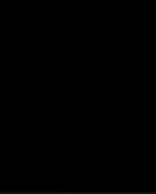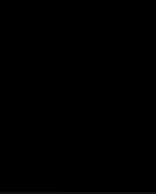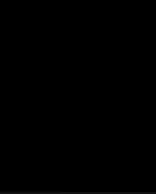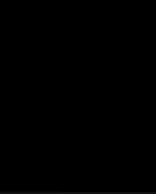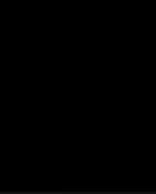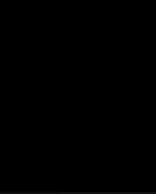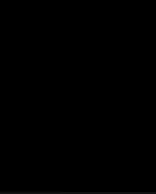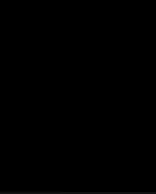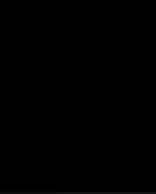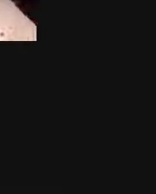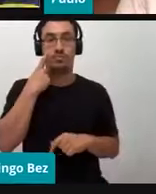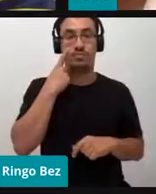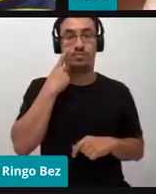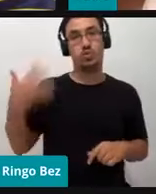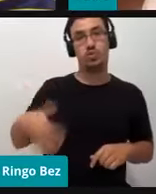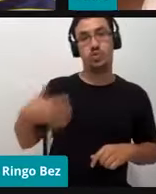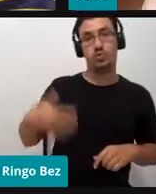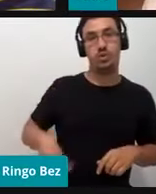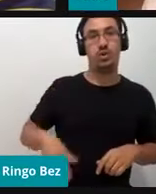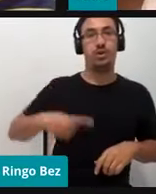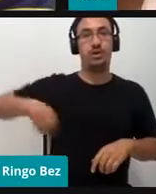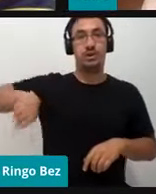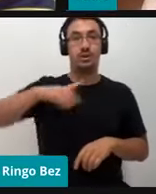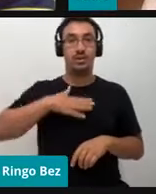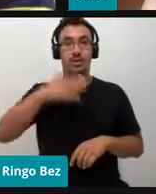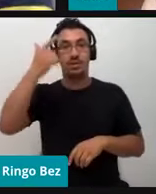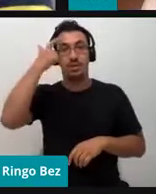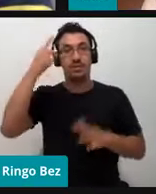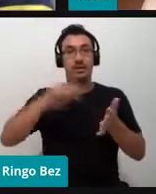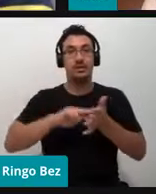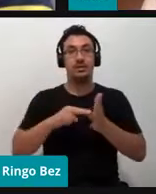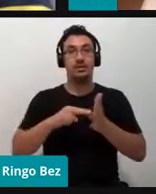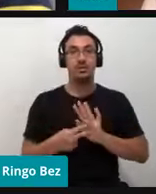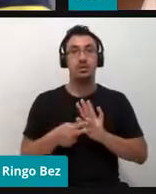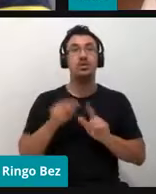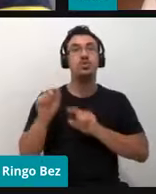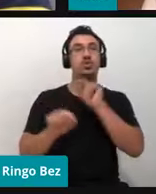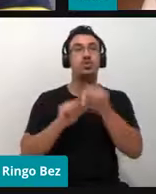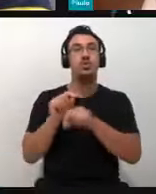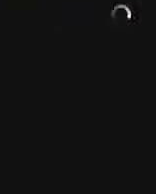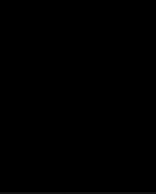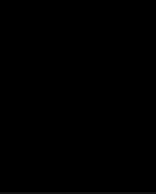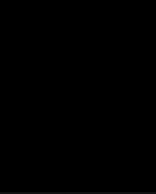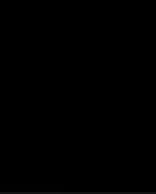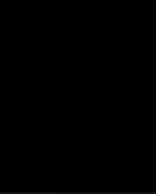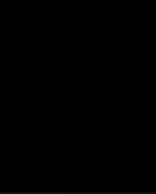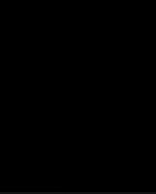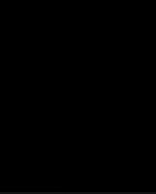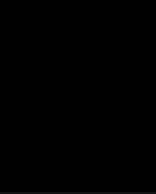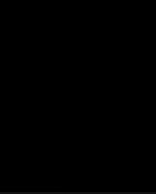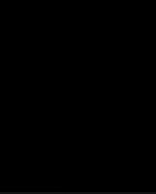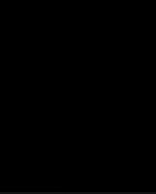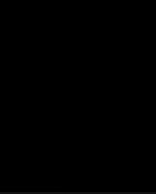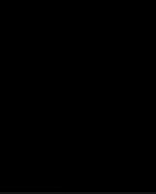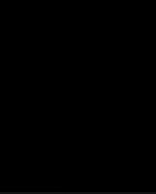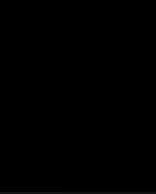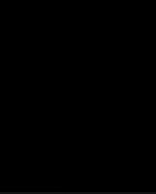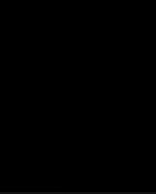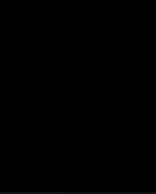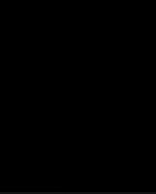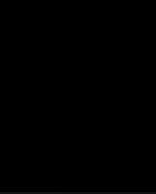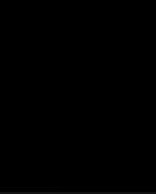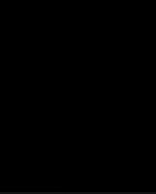gente ter uma noção do que significa isso, né? E o que isso representa? Volta lá que não está compartilhada a tela.